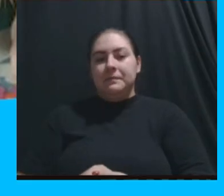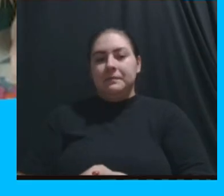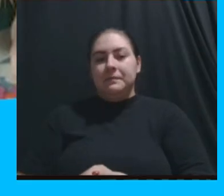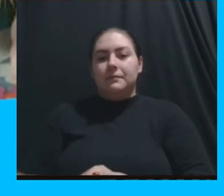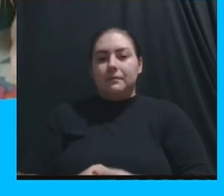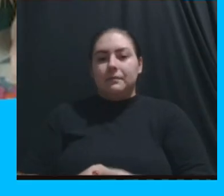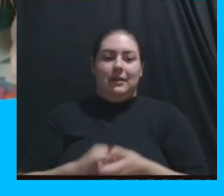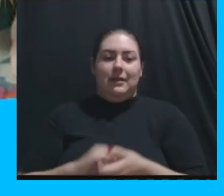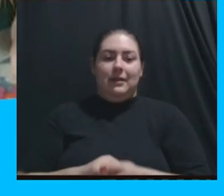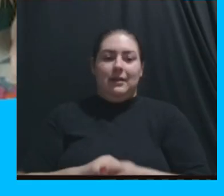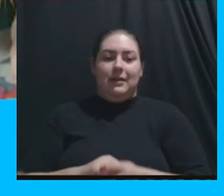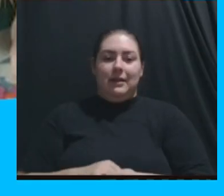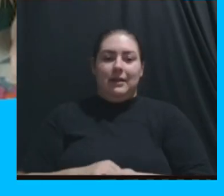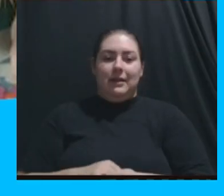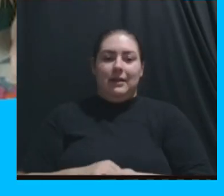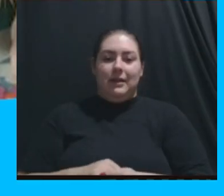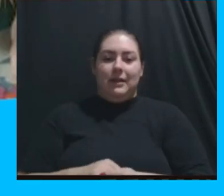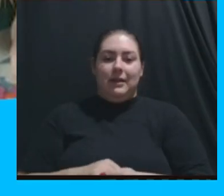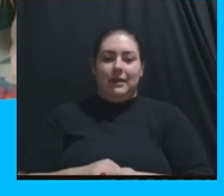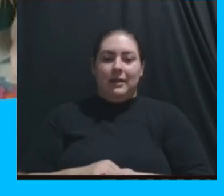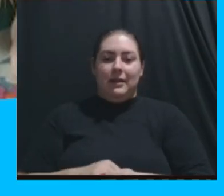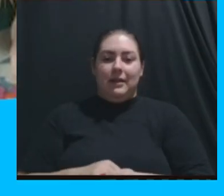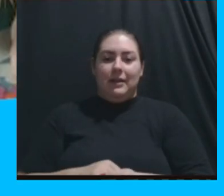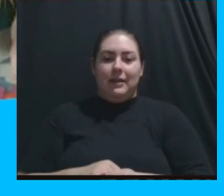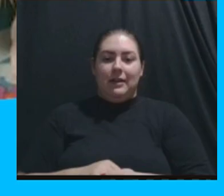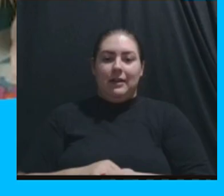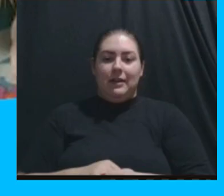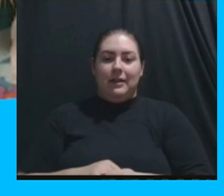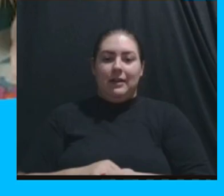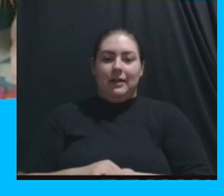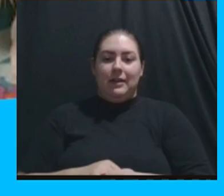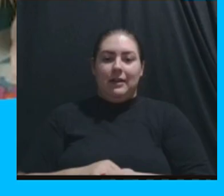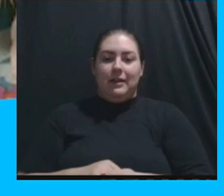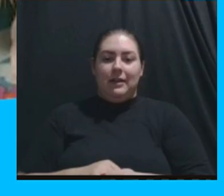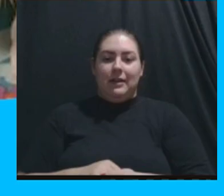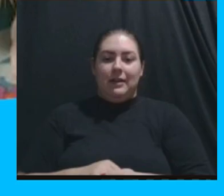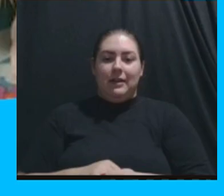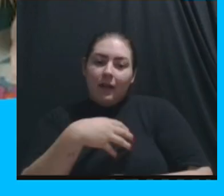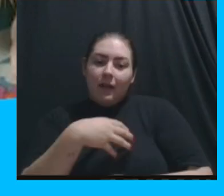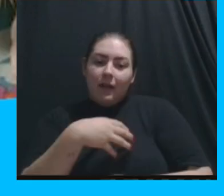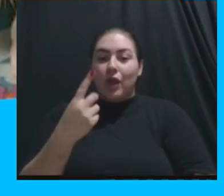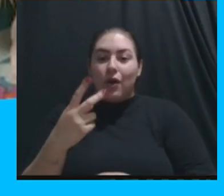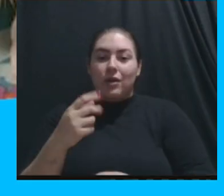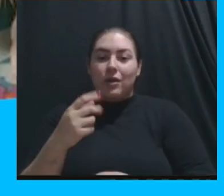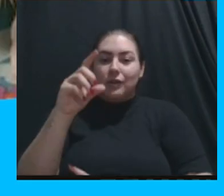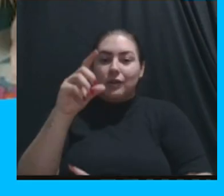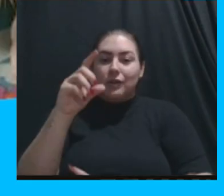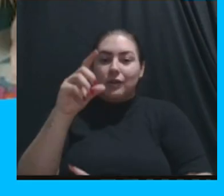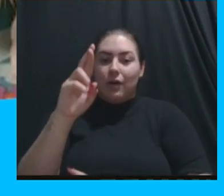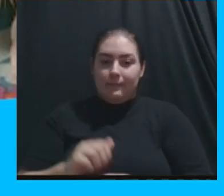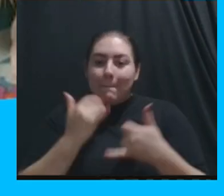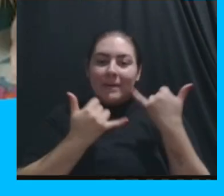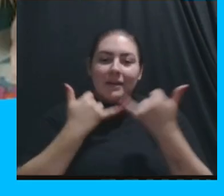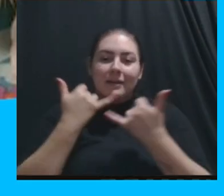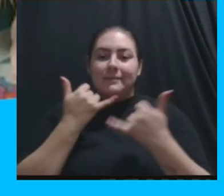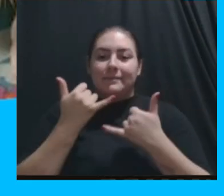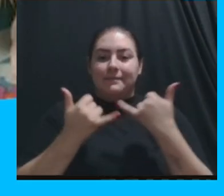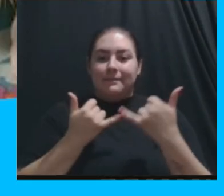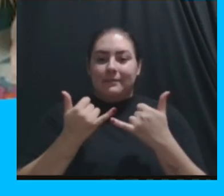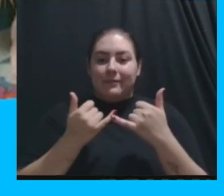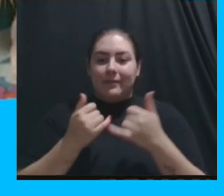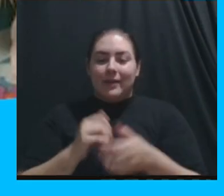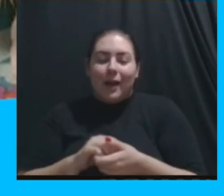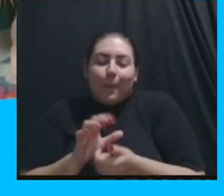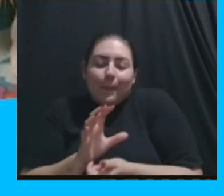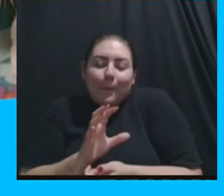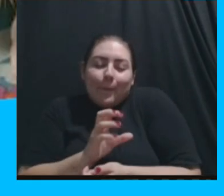meses, é a Pandora, brincalhona, um pacotinho de amor em busca de uma família. Ela se adapta à